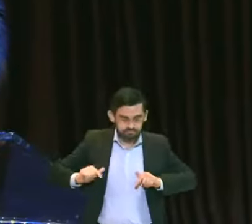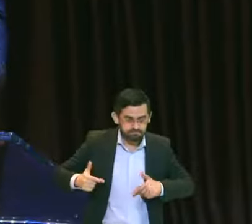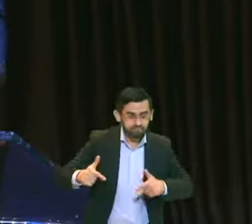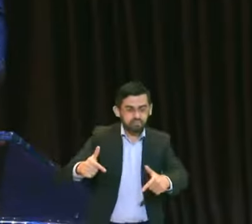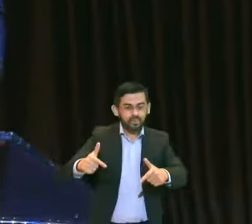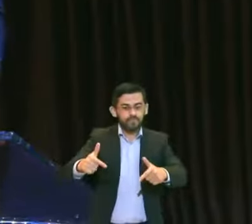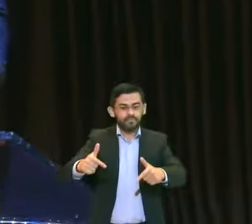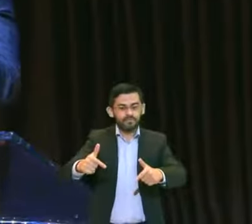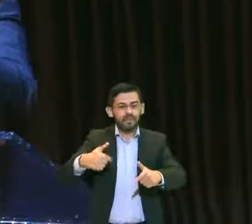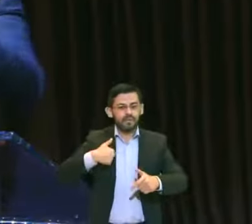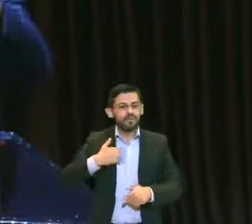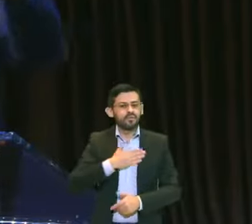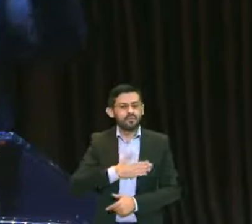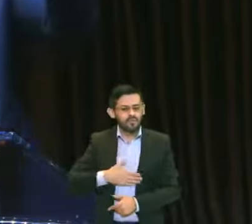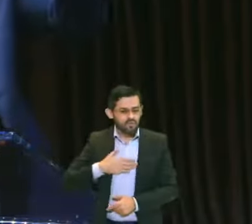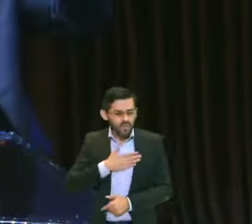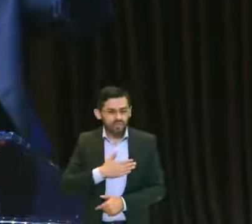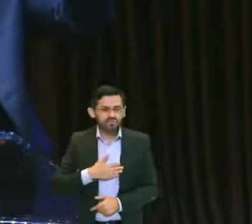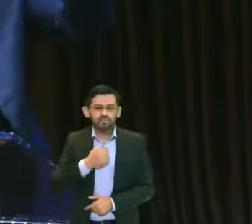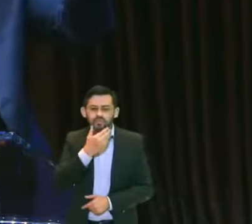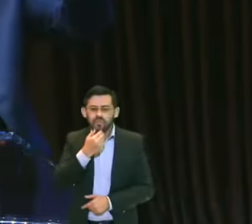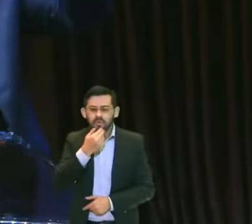Lori Cunningham quando ele diz, você já viu